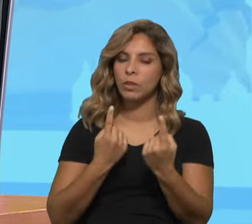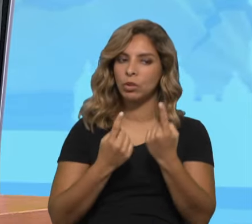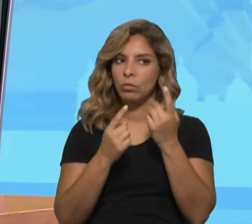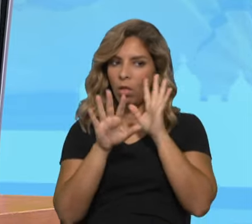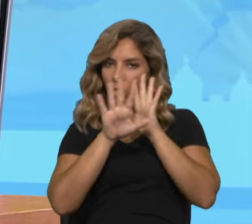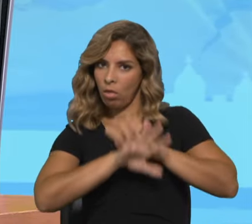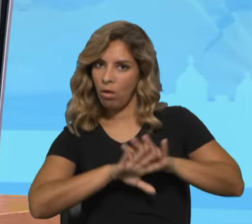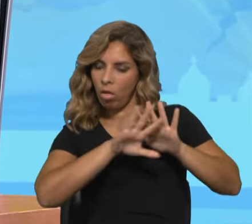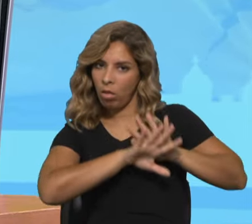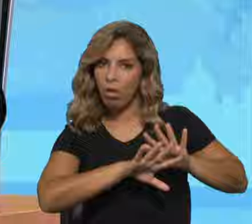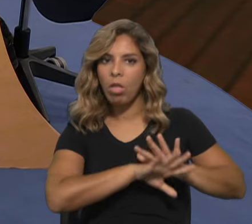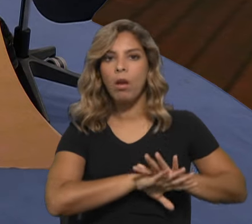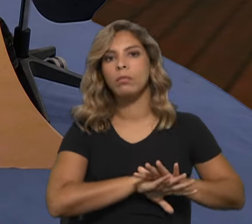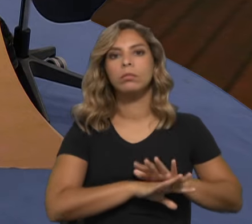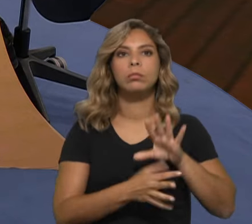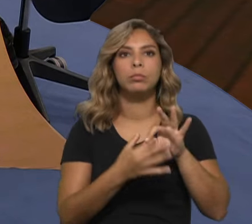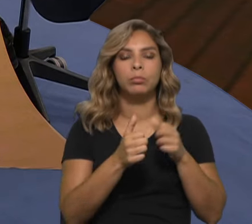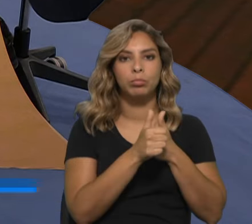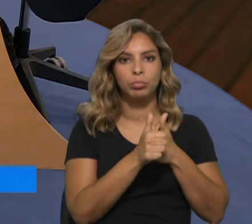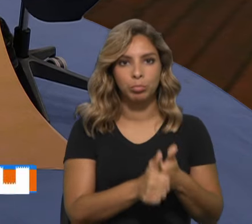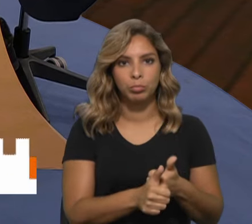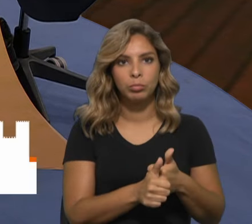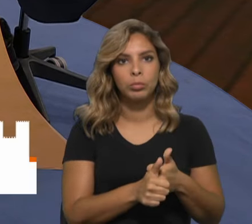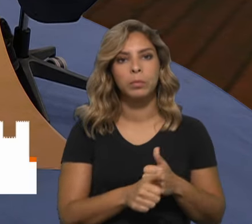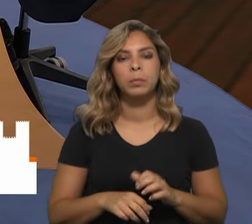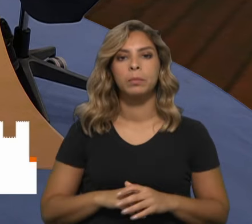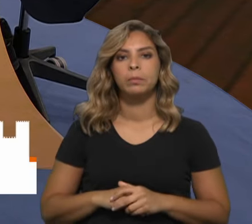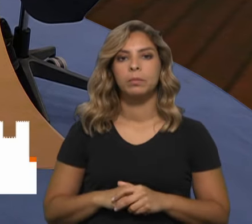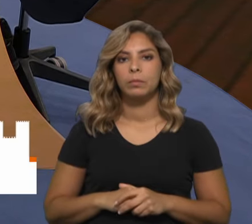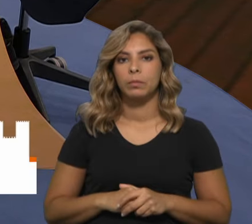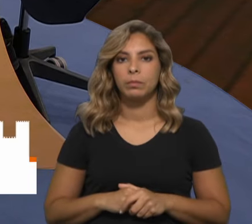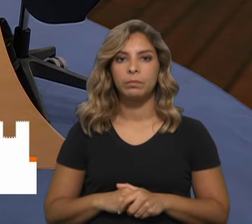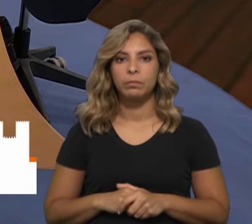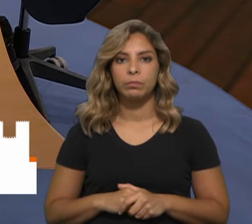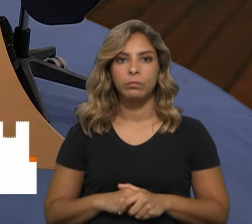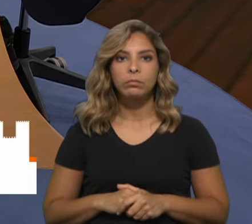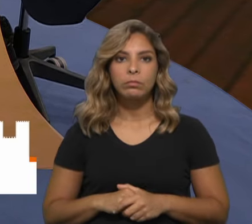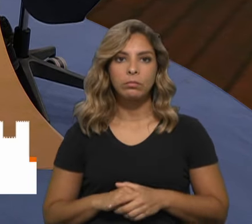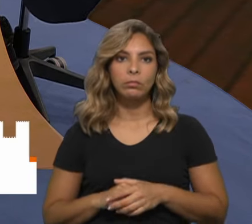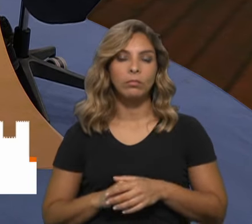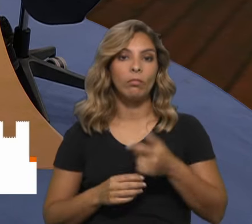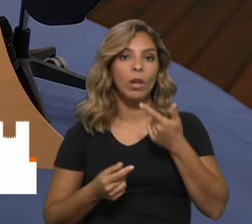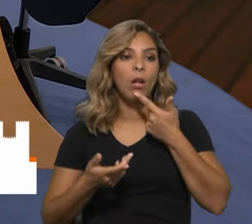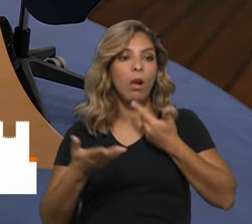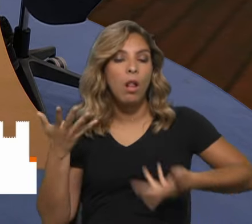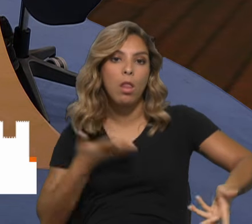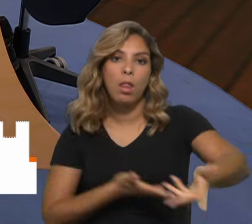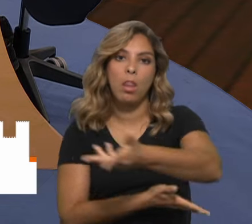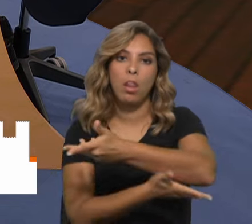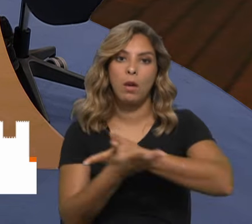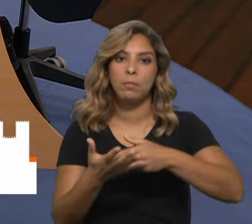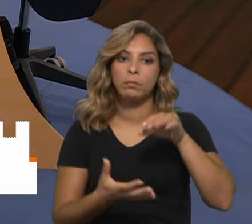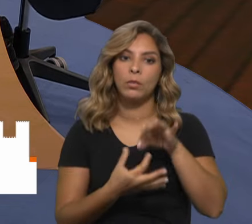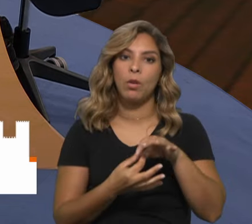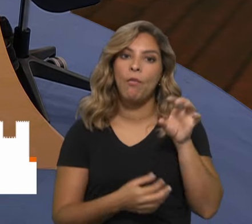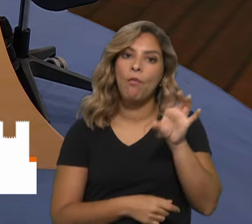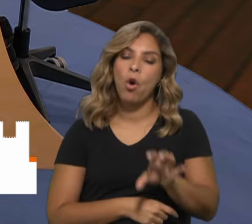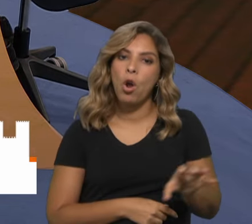a crueza da realidade que fica para lá dela. Falando com outros que olharam para a realidade de outra maneira,